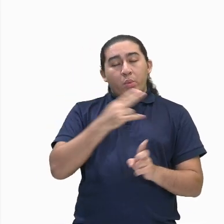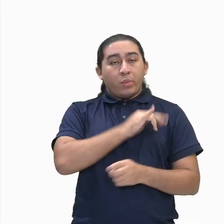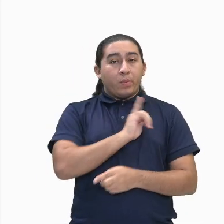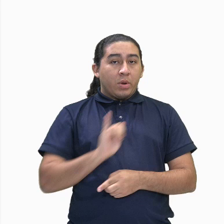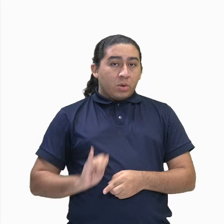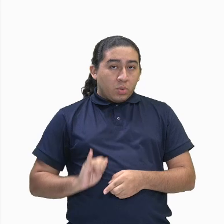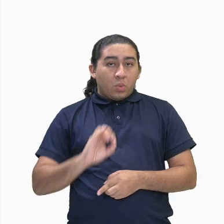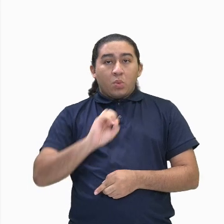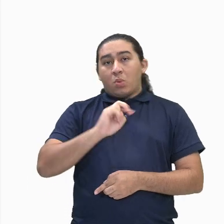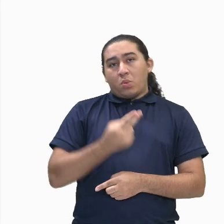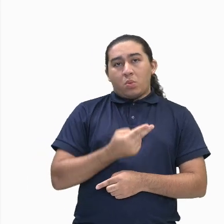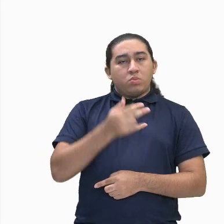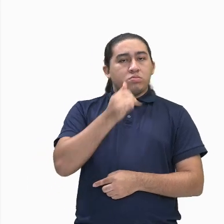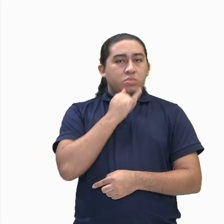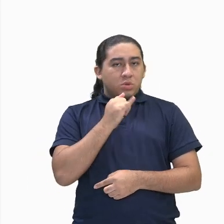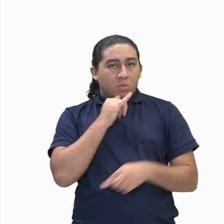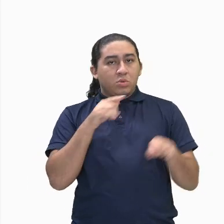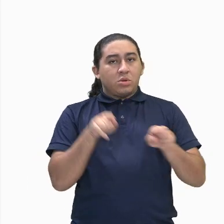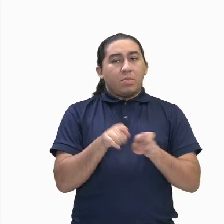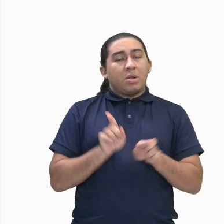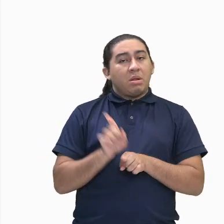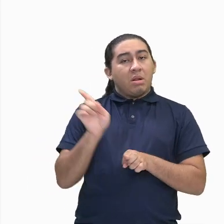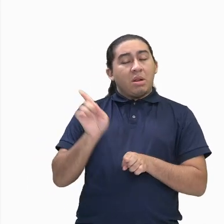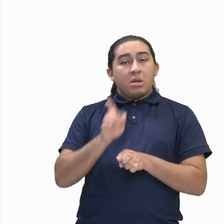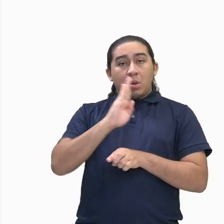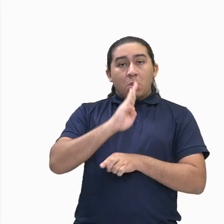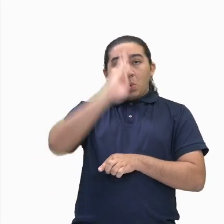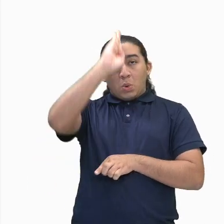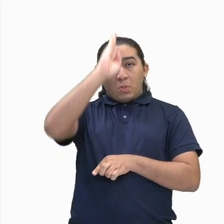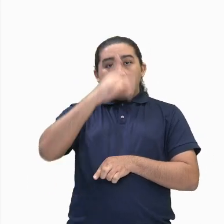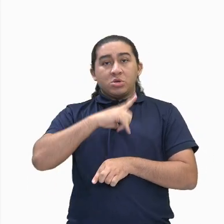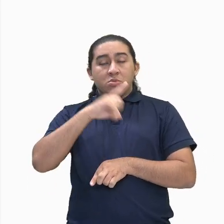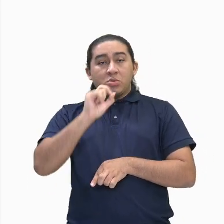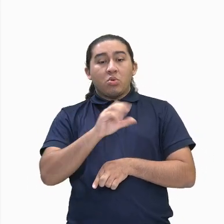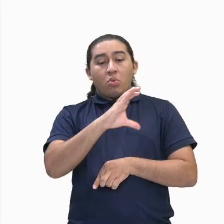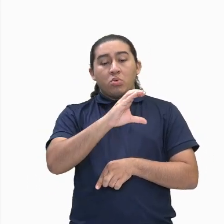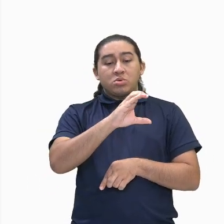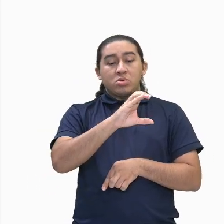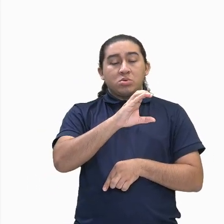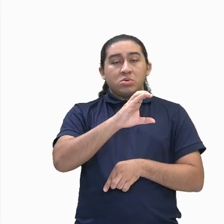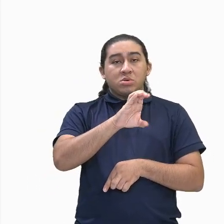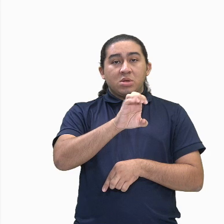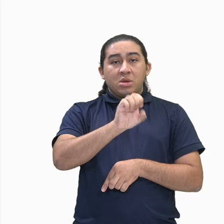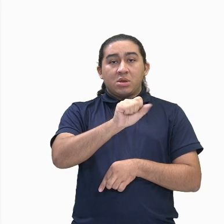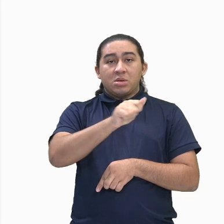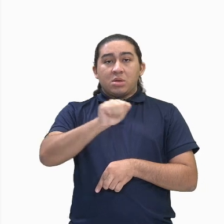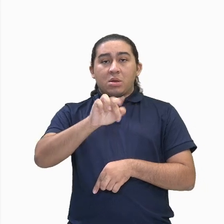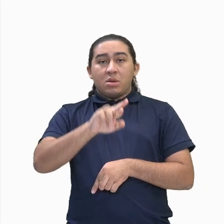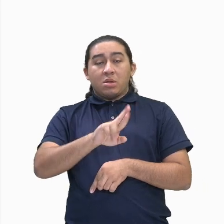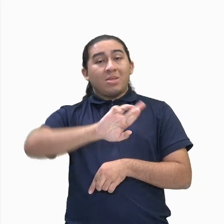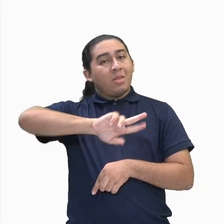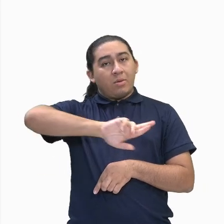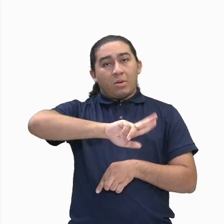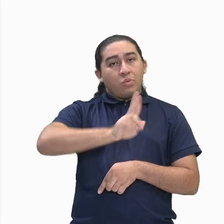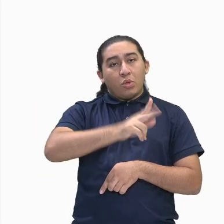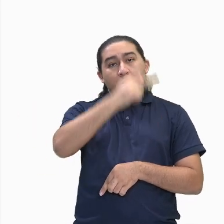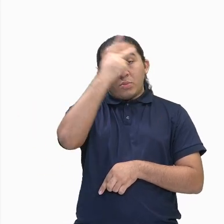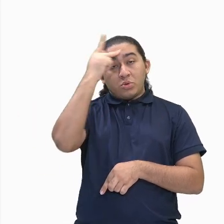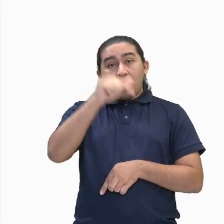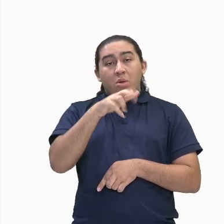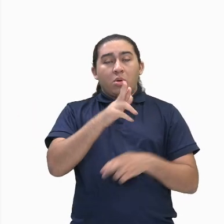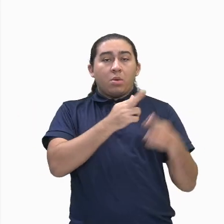ou então ainda também na Roma Antiga a gente tinha a figura do César. César não era o nome, também era um